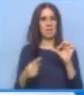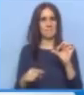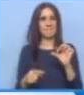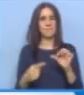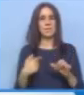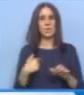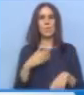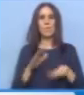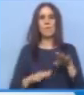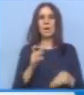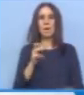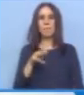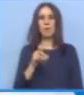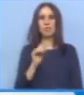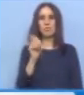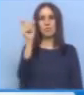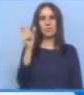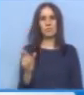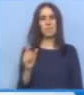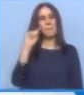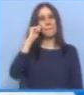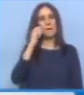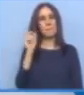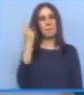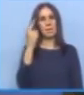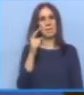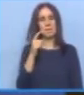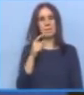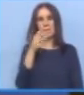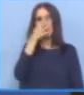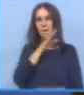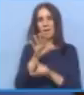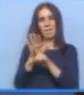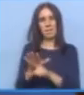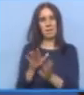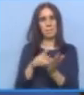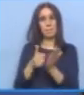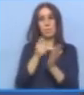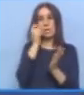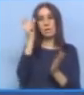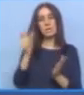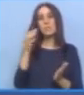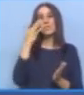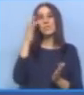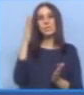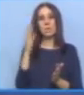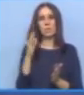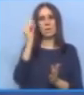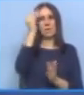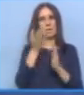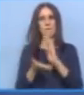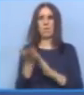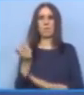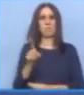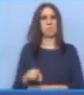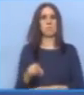eu vejo às vezes Amós como sendo uma das primeiras vítimas de xenofobia na Bíblia, não é? Porque ele é o estrangeiro e, no fundo, recebe um volta para a tua terra porque aqui